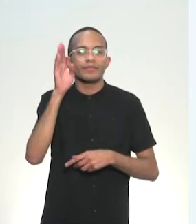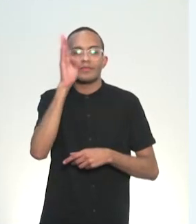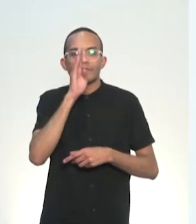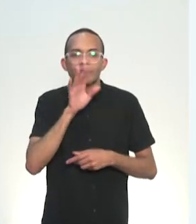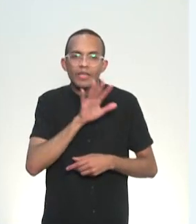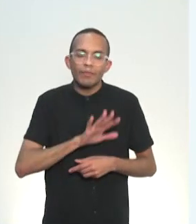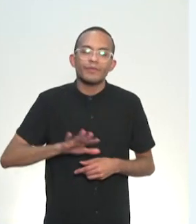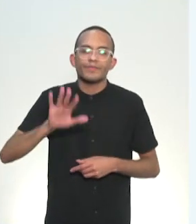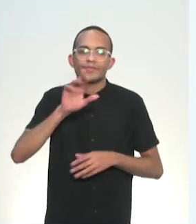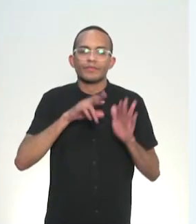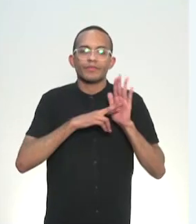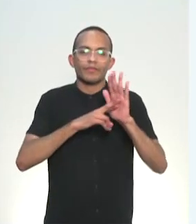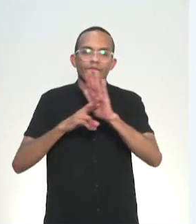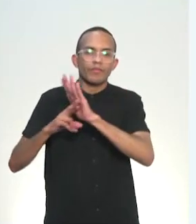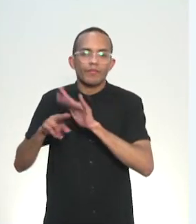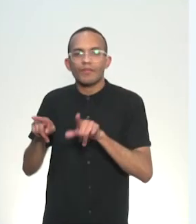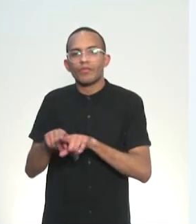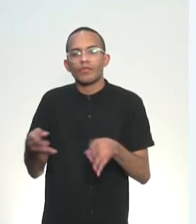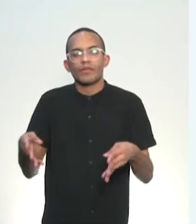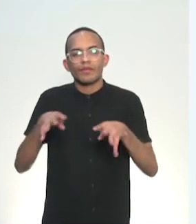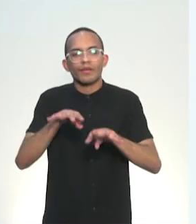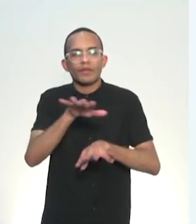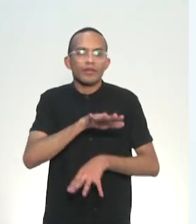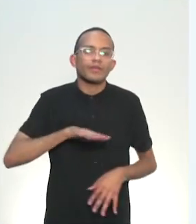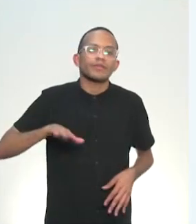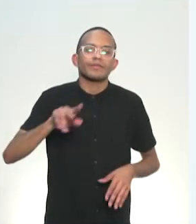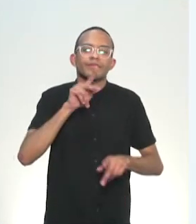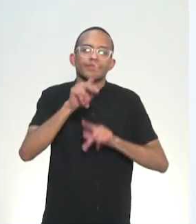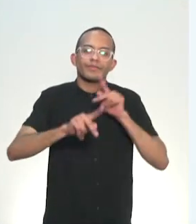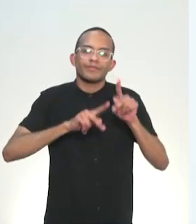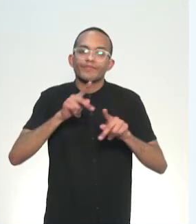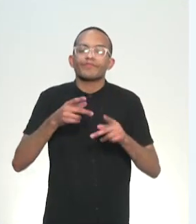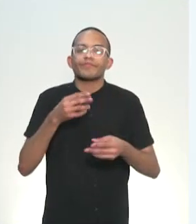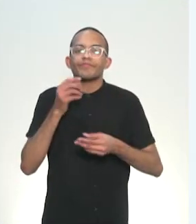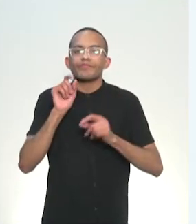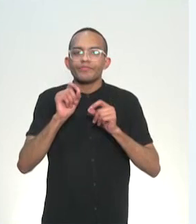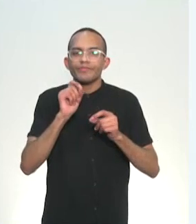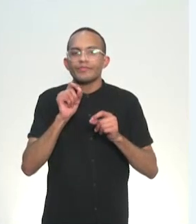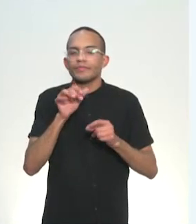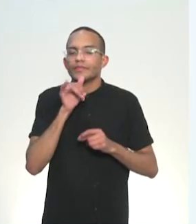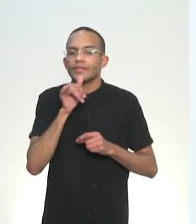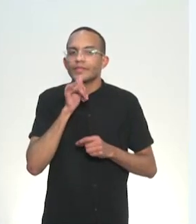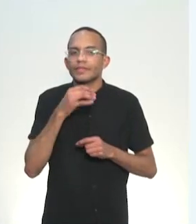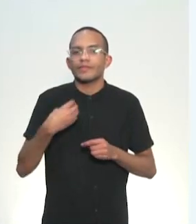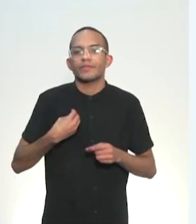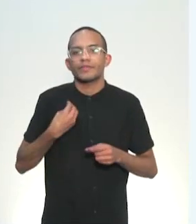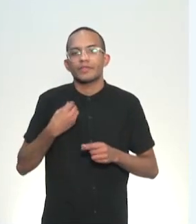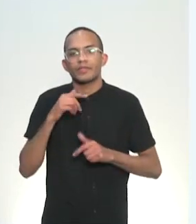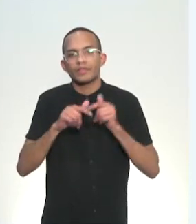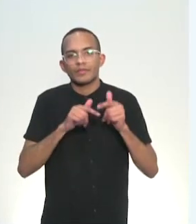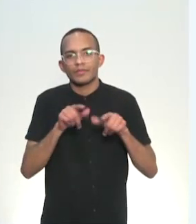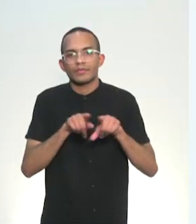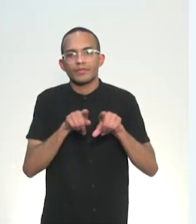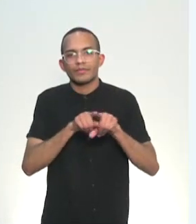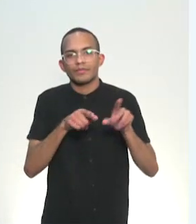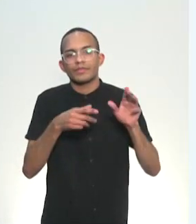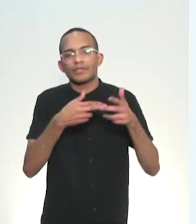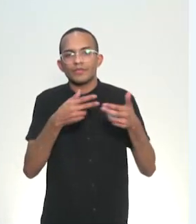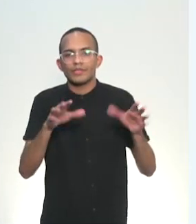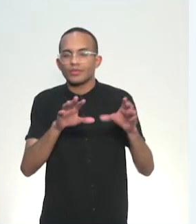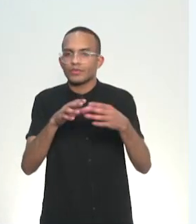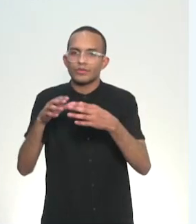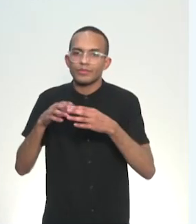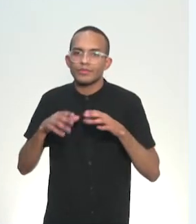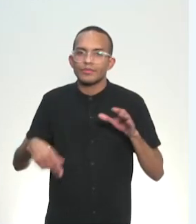a representatividade e a inclusão nas instituições públicas, com os cargos sendo ocupados de forma proporcional aos diversos grupos